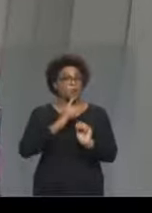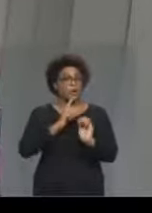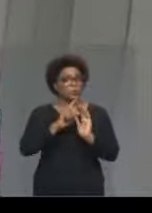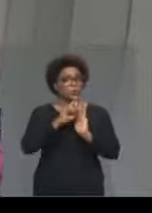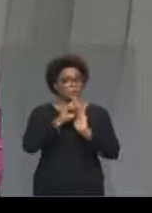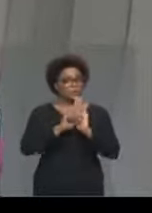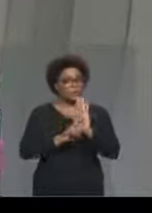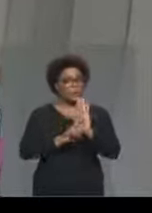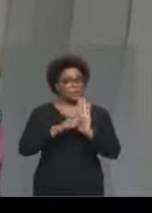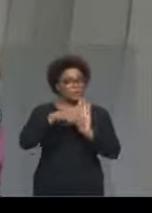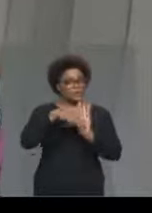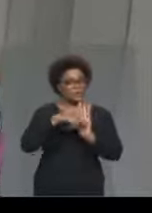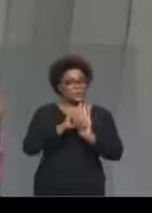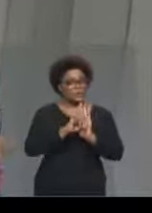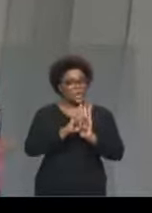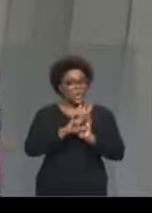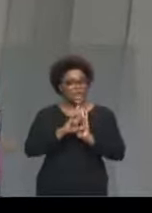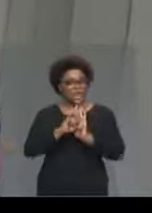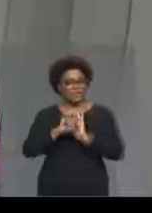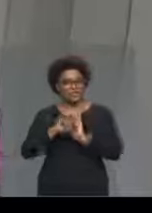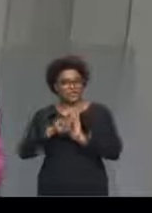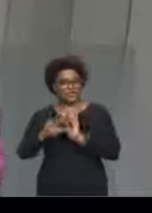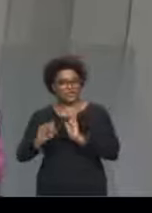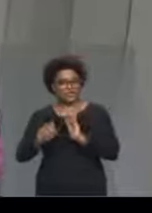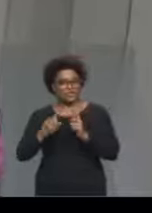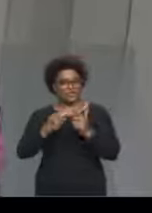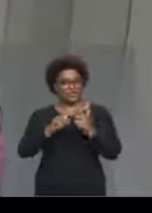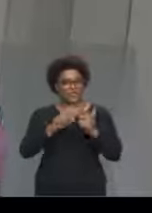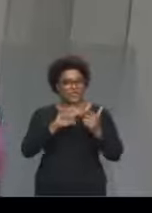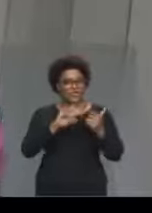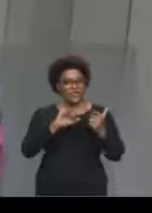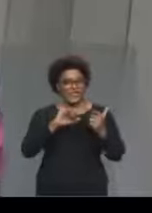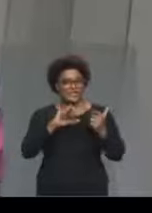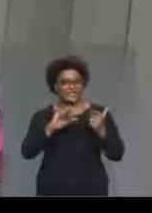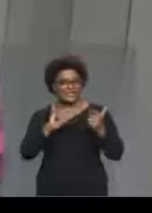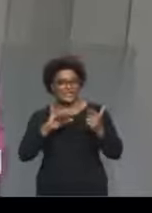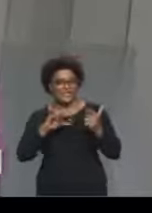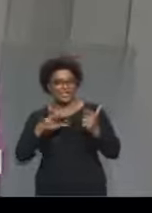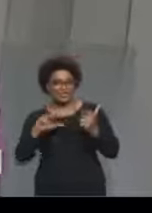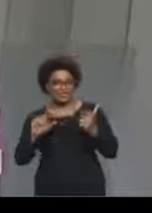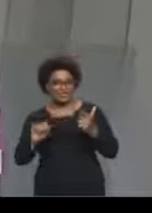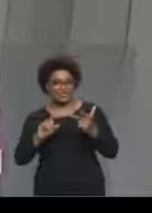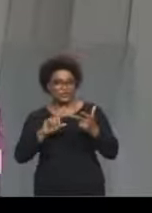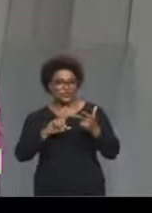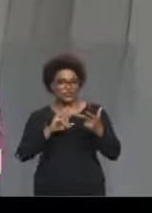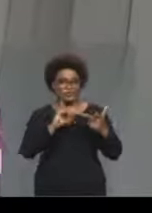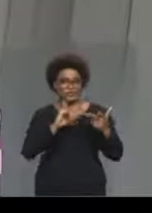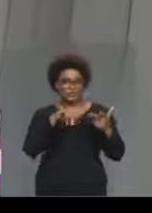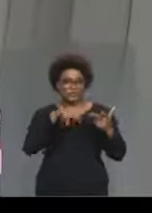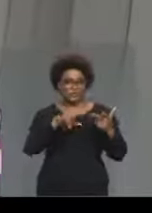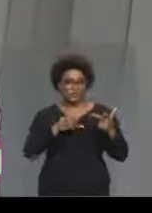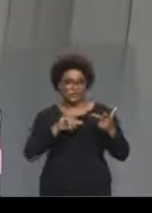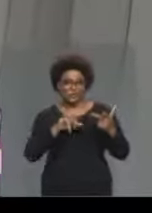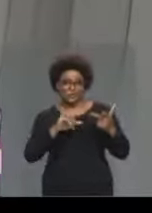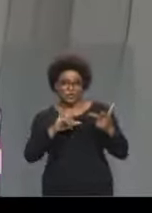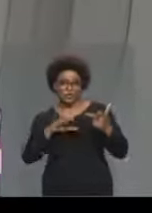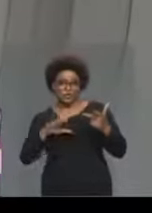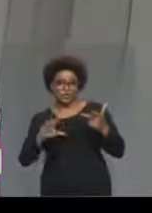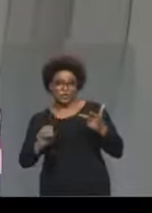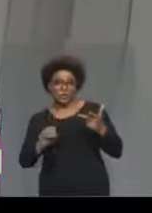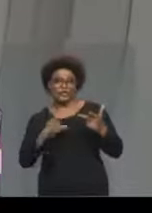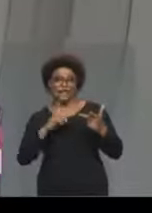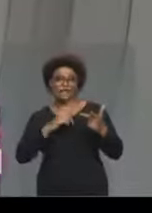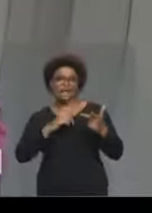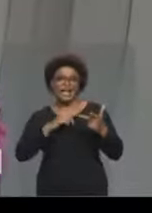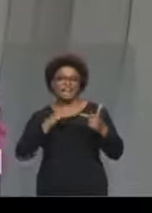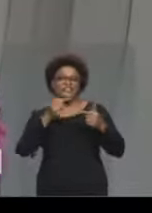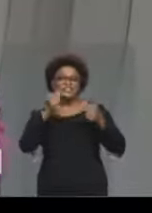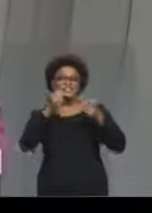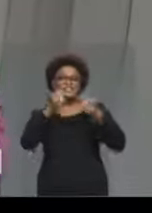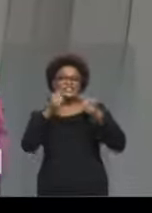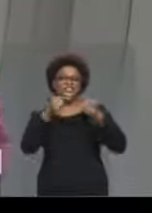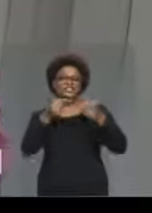descritivo, prescritivo, injuntivo, né? Então, nós temos os tipos textuais. E